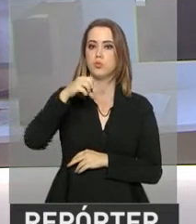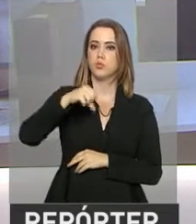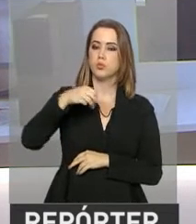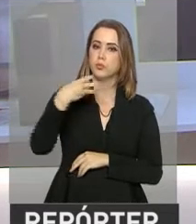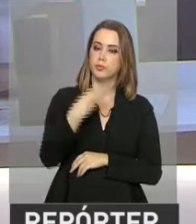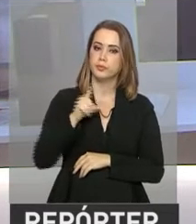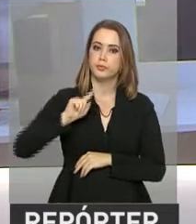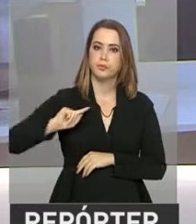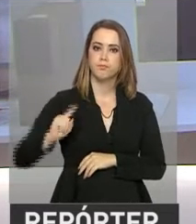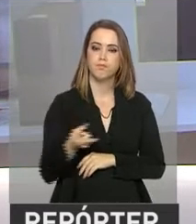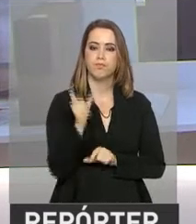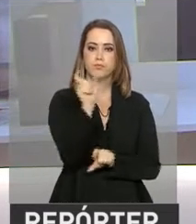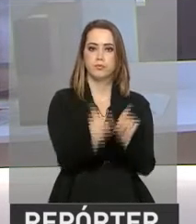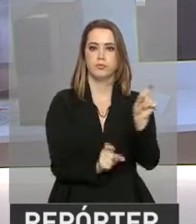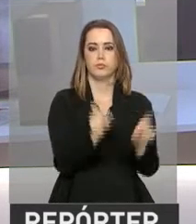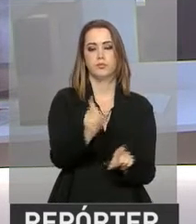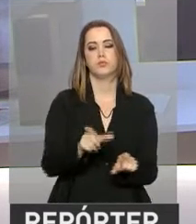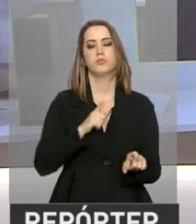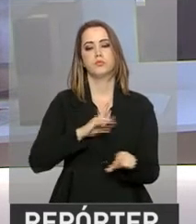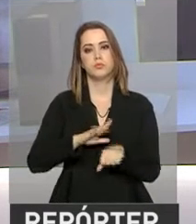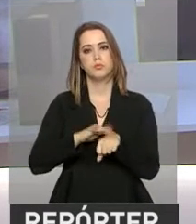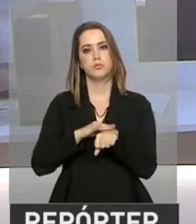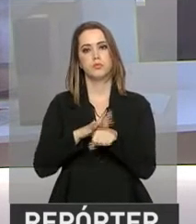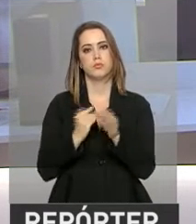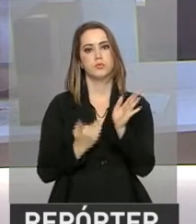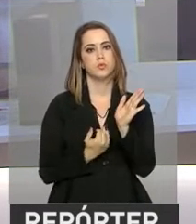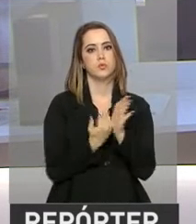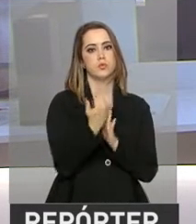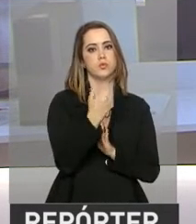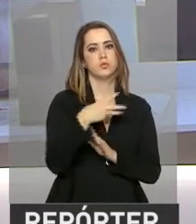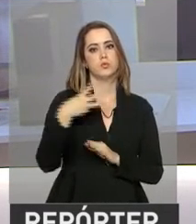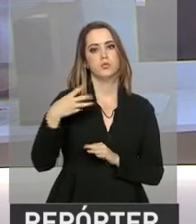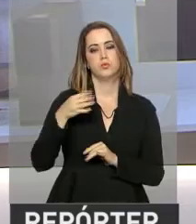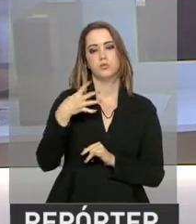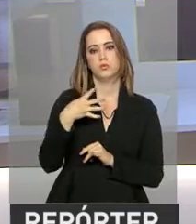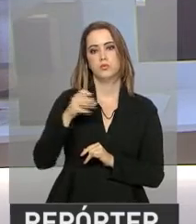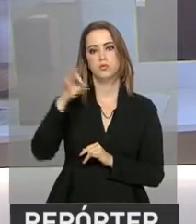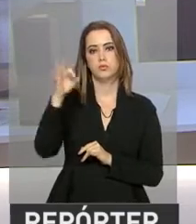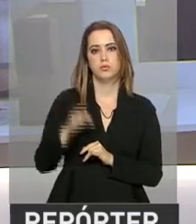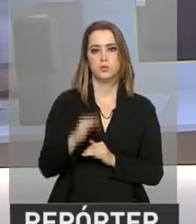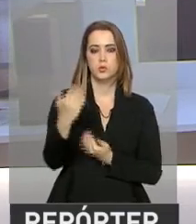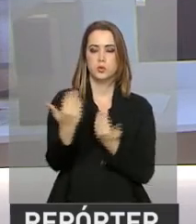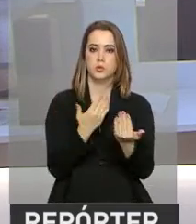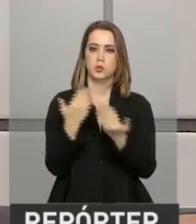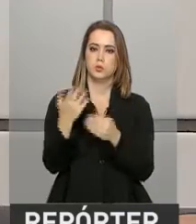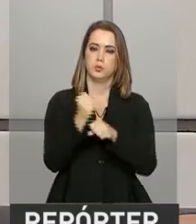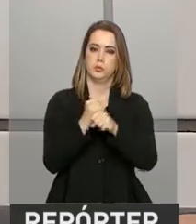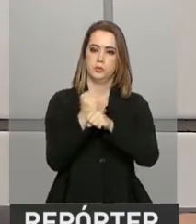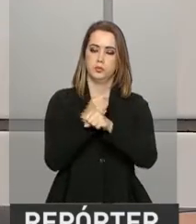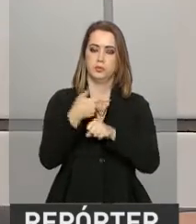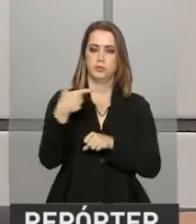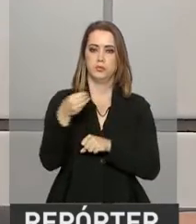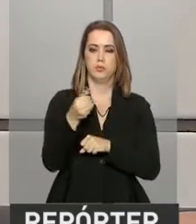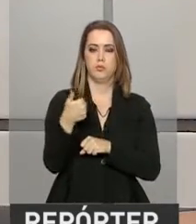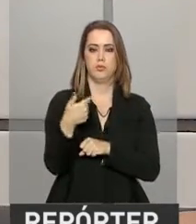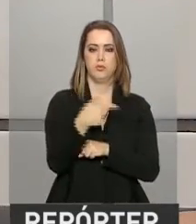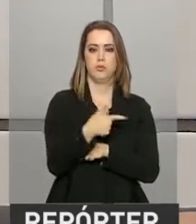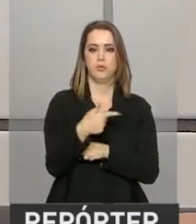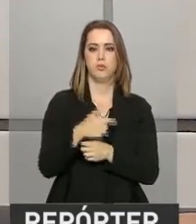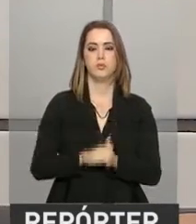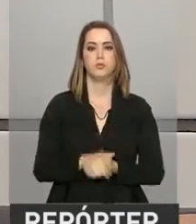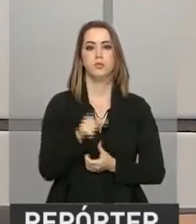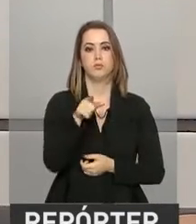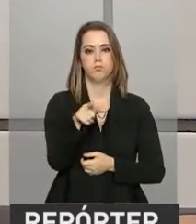mil pacientes com a doença. O aumento é de 34% em relação a 2012. A dona de